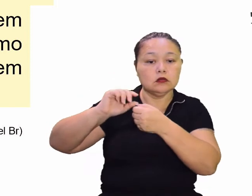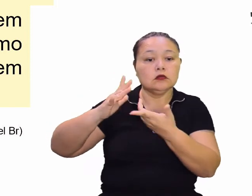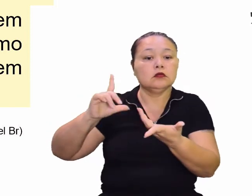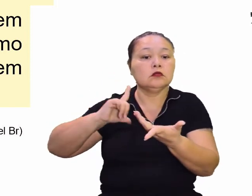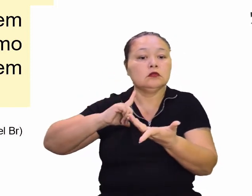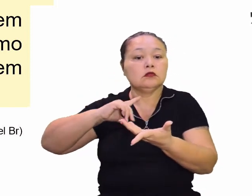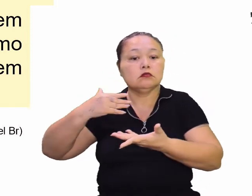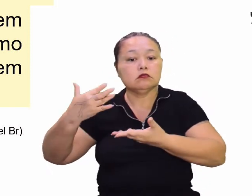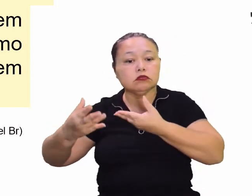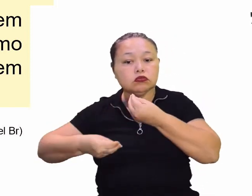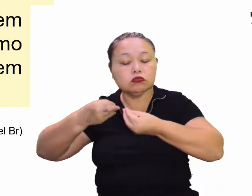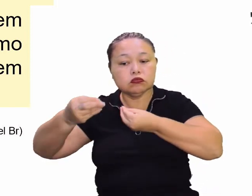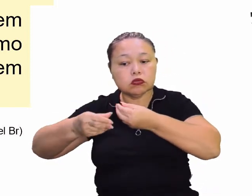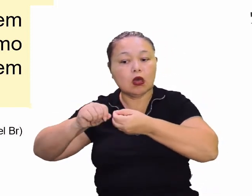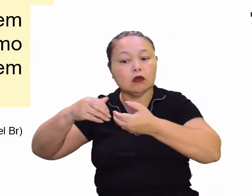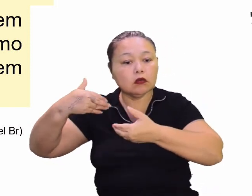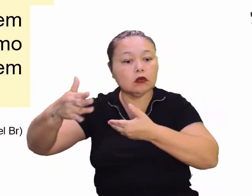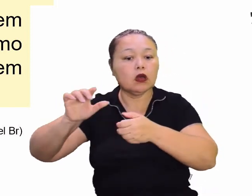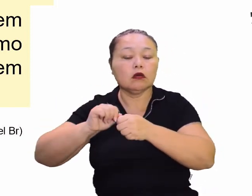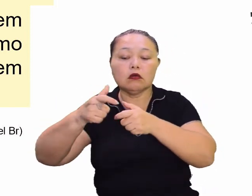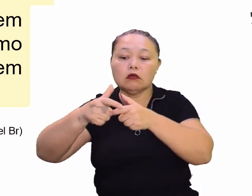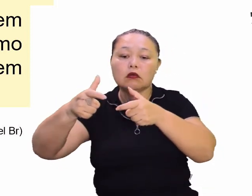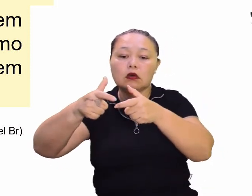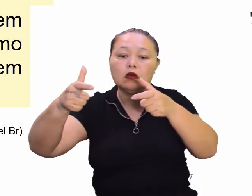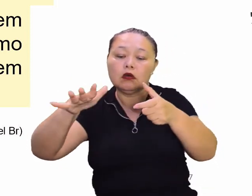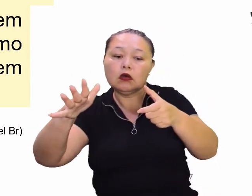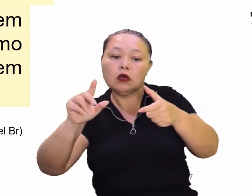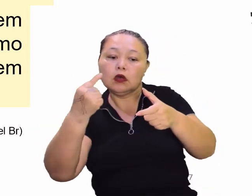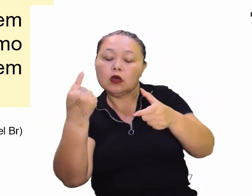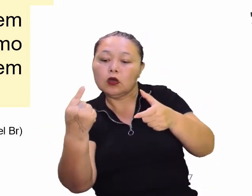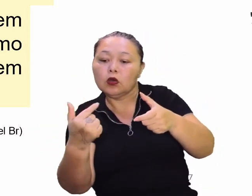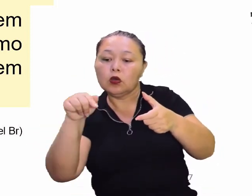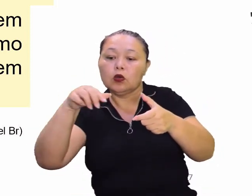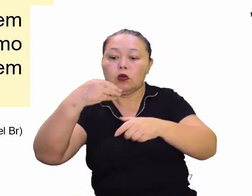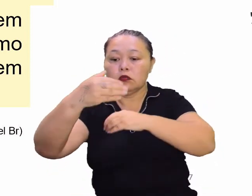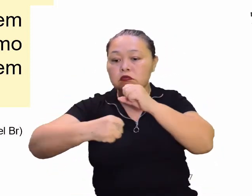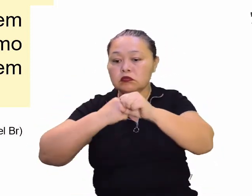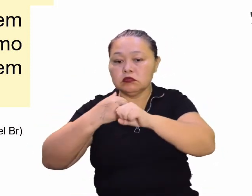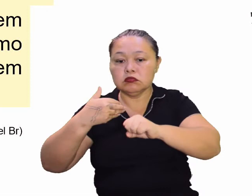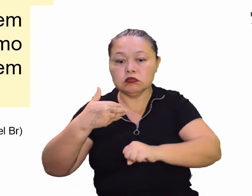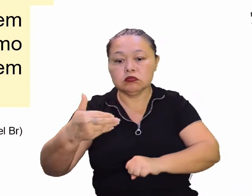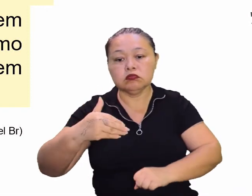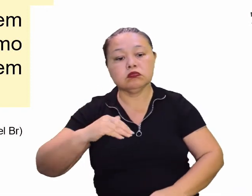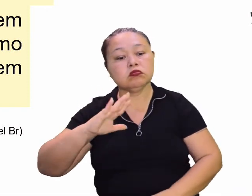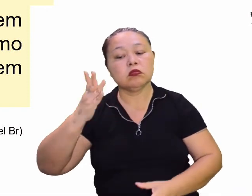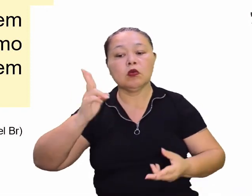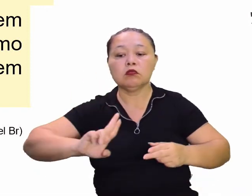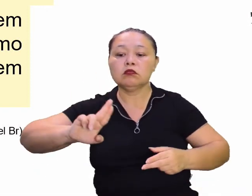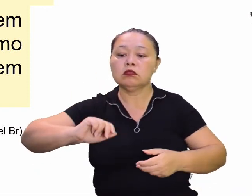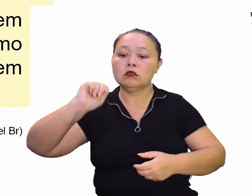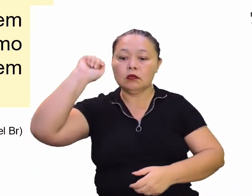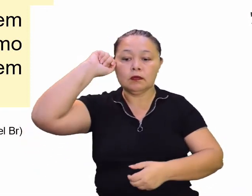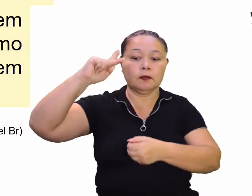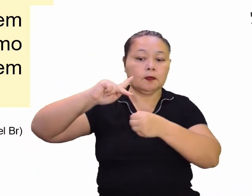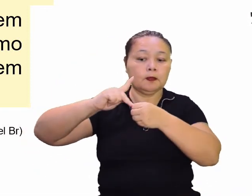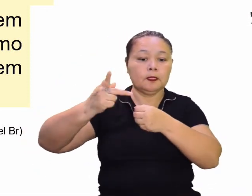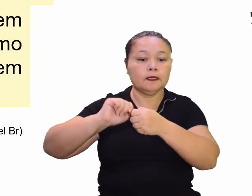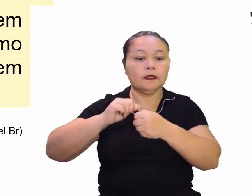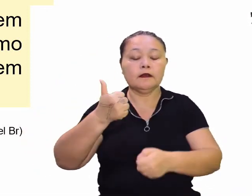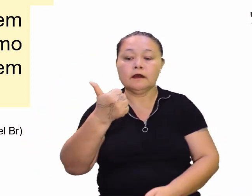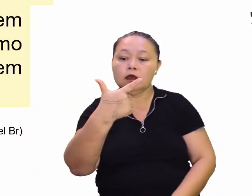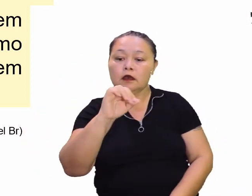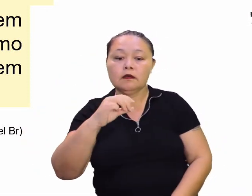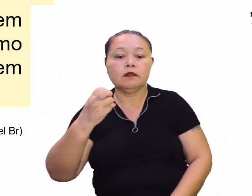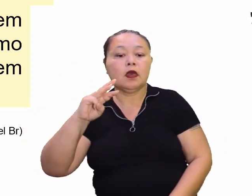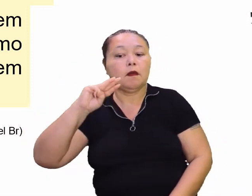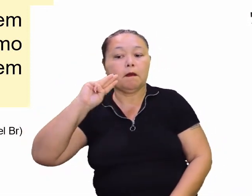período. Estima-se que a demanda deva crescer em média 1,7 ao ano, o que elevaria o consumo de petróleo para 120 milhões de